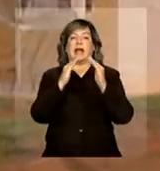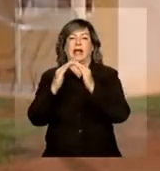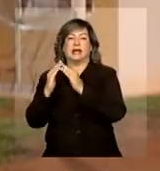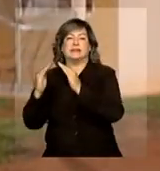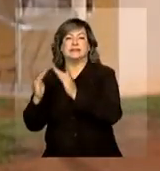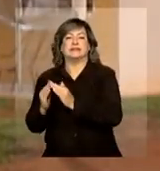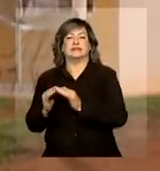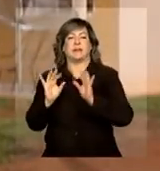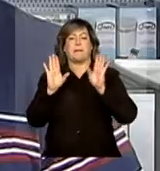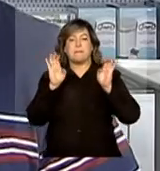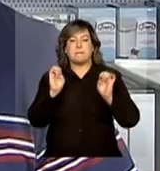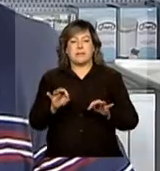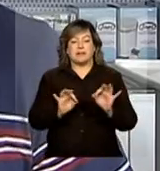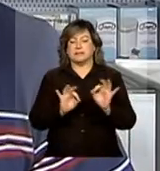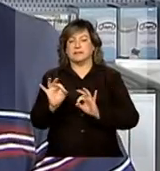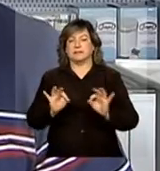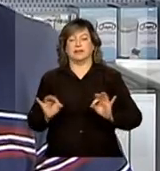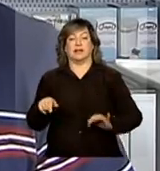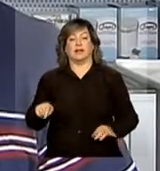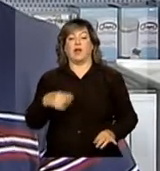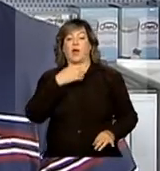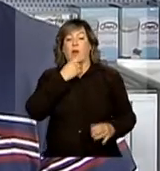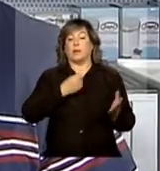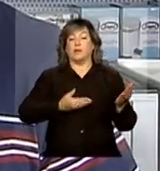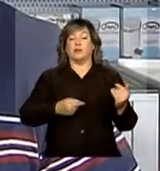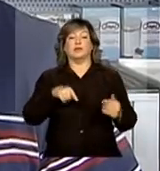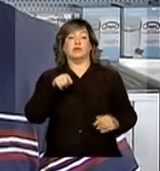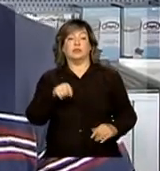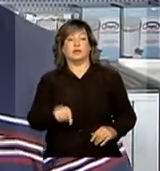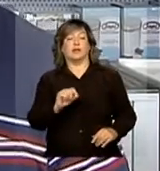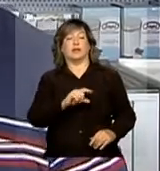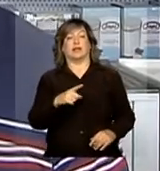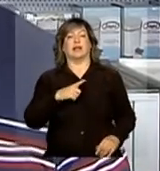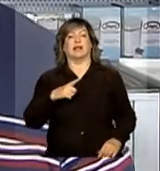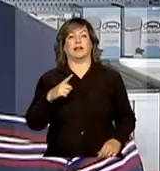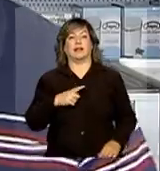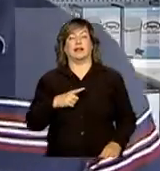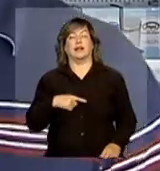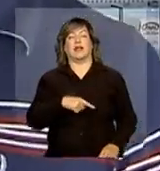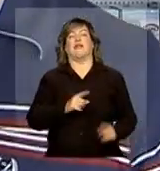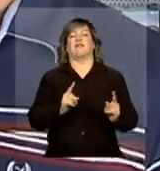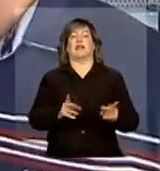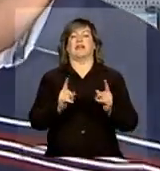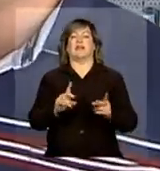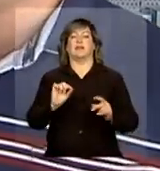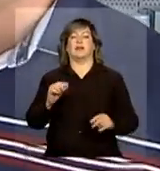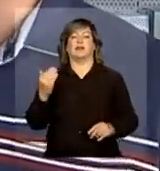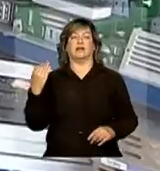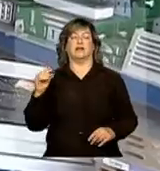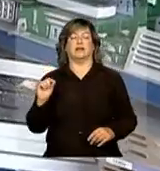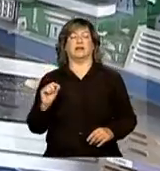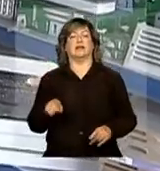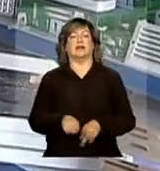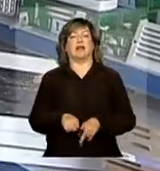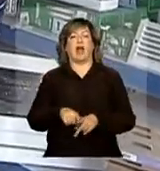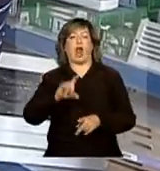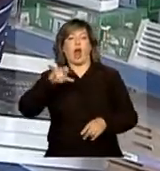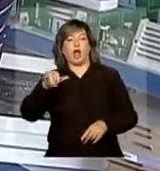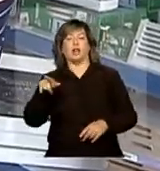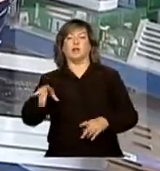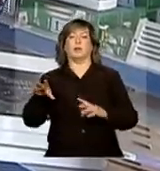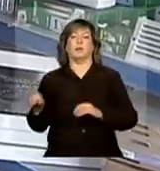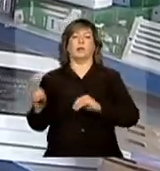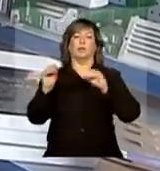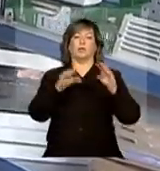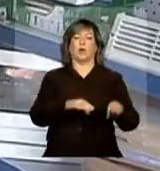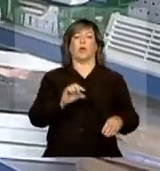bem definidos. O jovem Gélio, que por 12 anos foi vendedor em uma tradicional loja da cidade, mudou de lado no